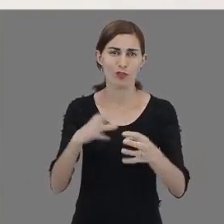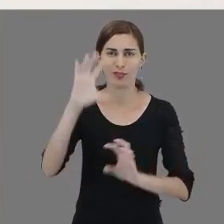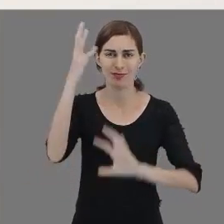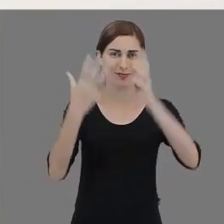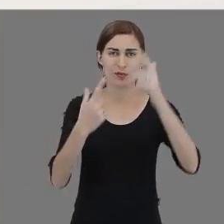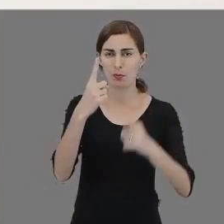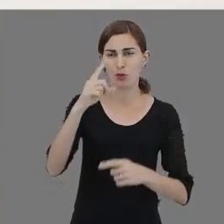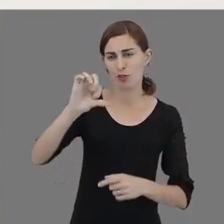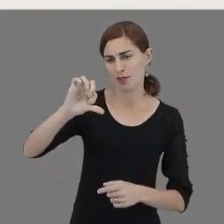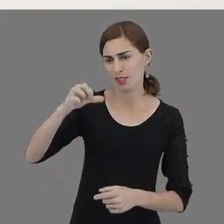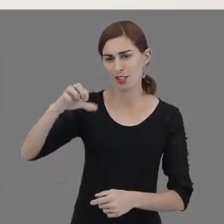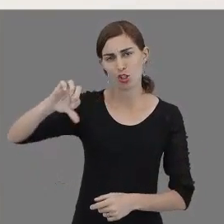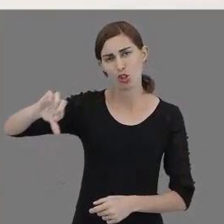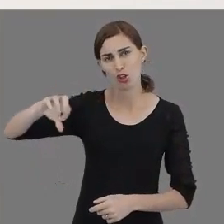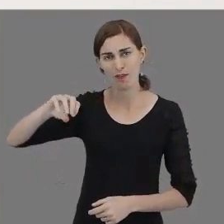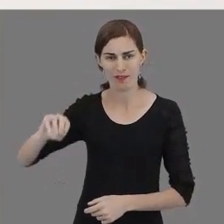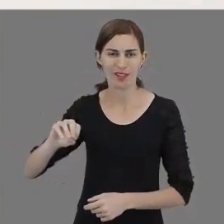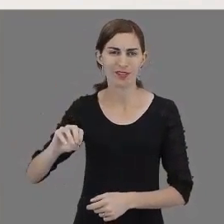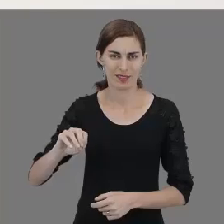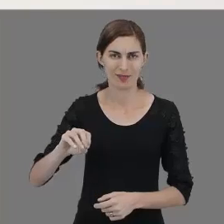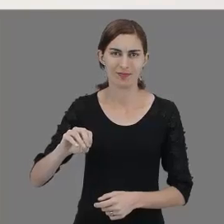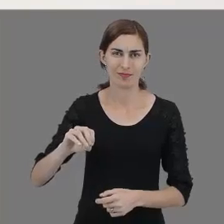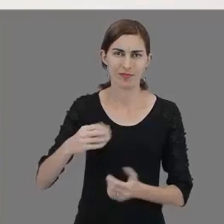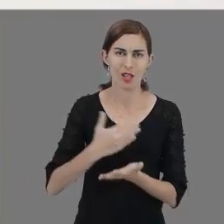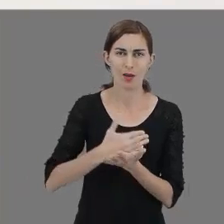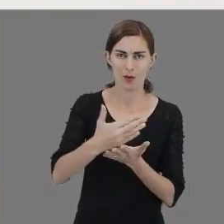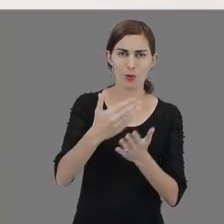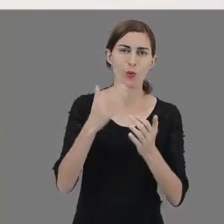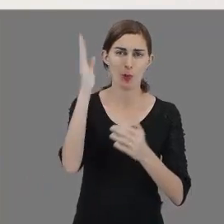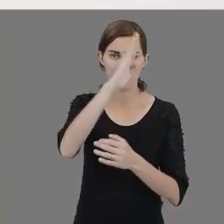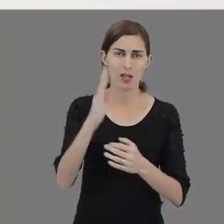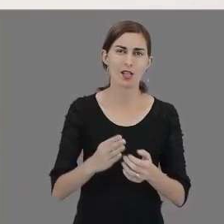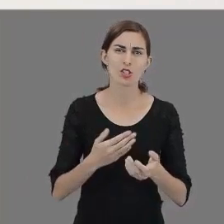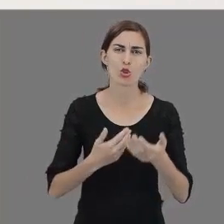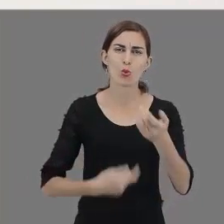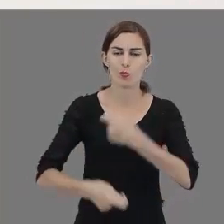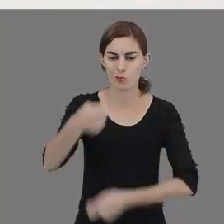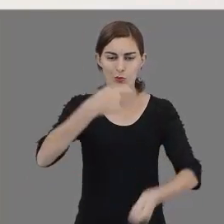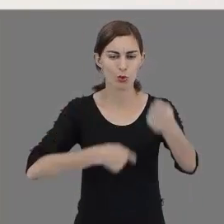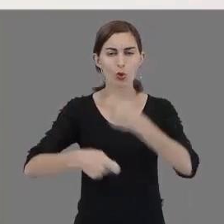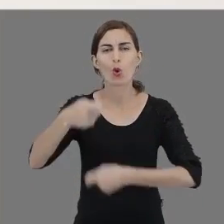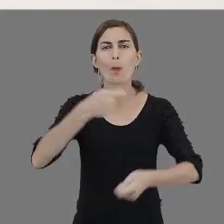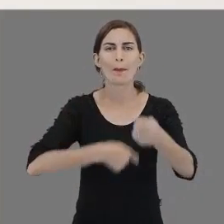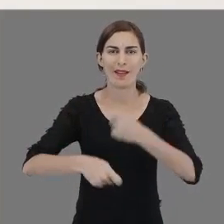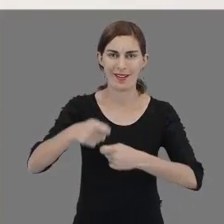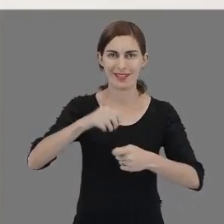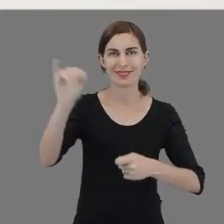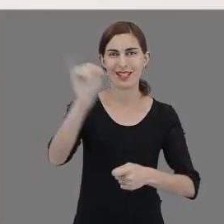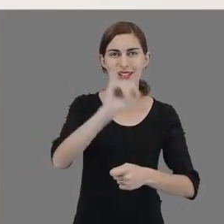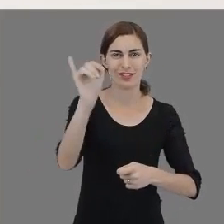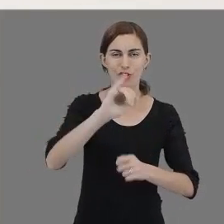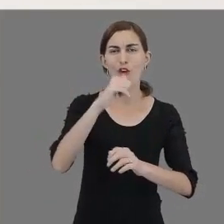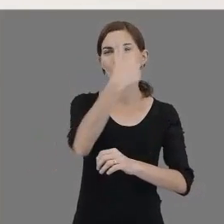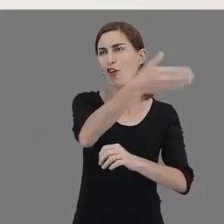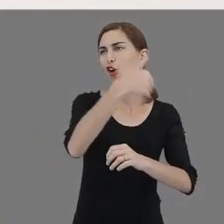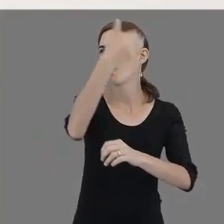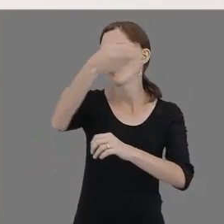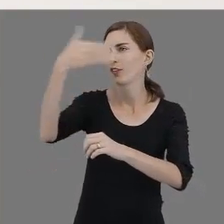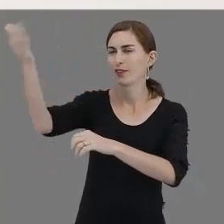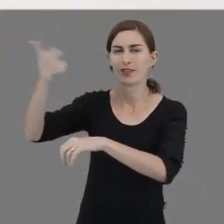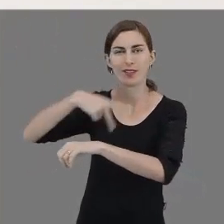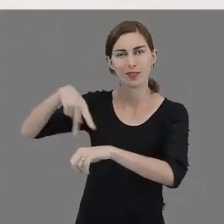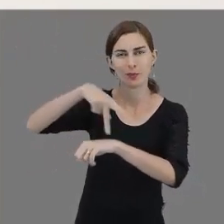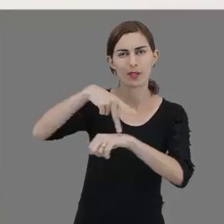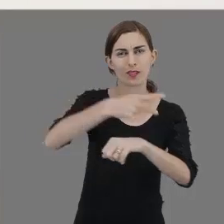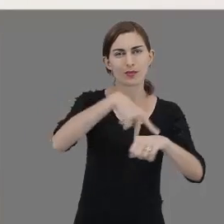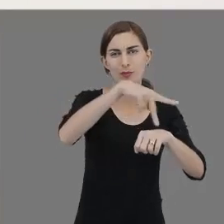tem em 1990, por exemplo, que é um outro marco, que é a abertura do Brasil para o comércio internacional no governo de Collor. E